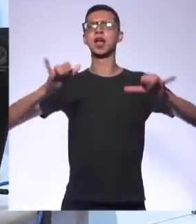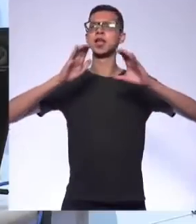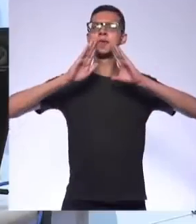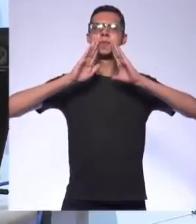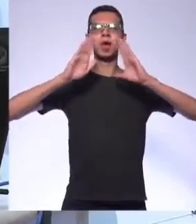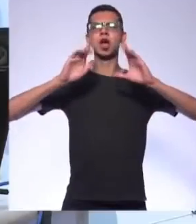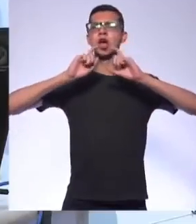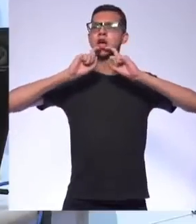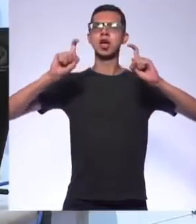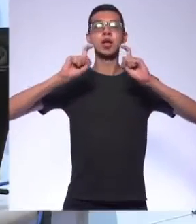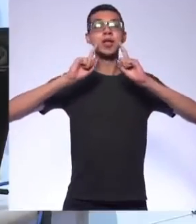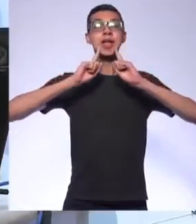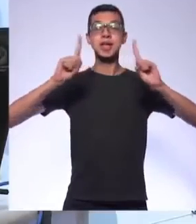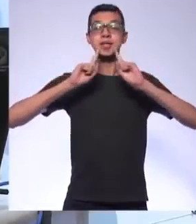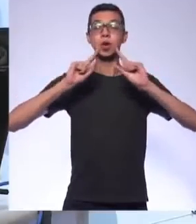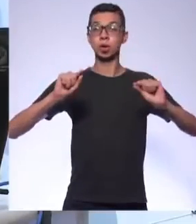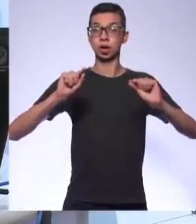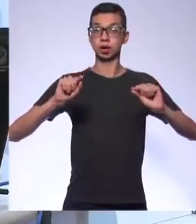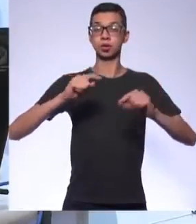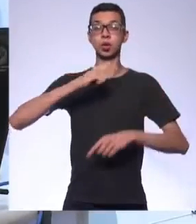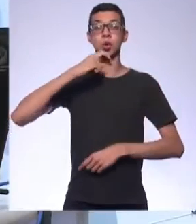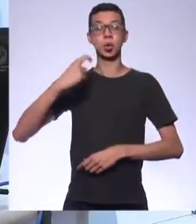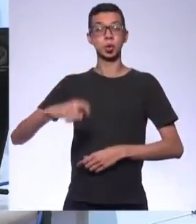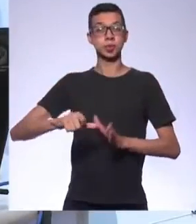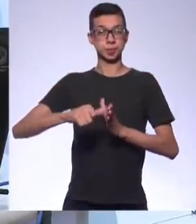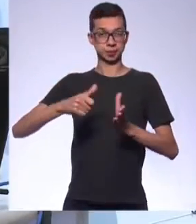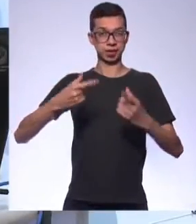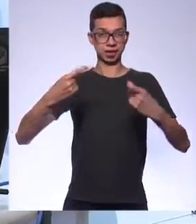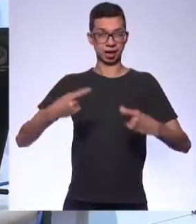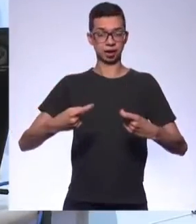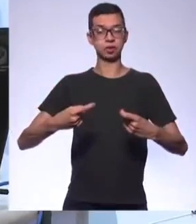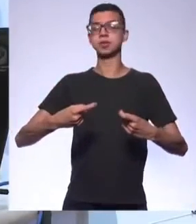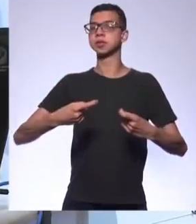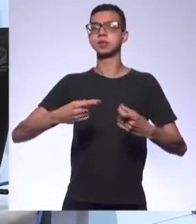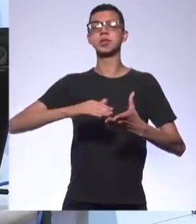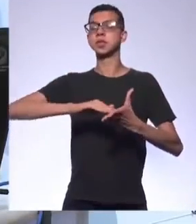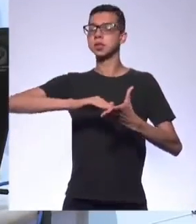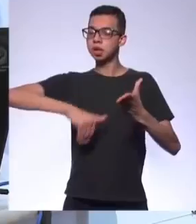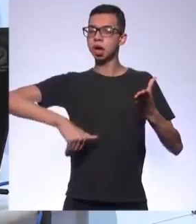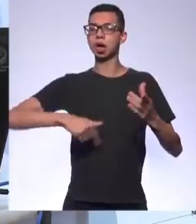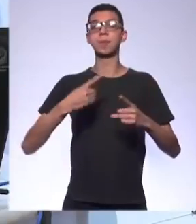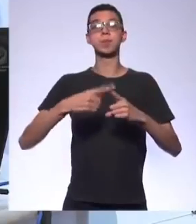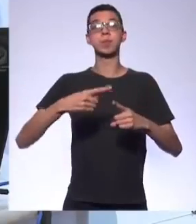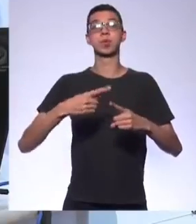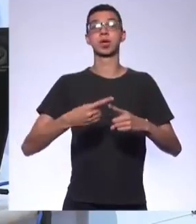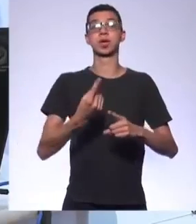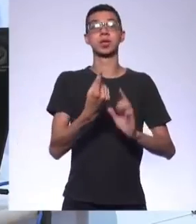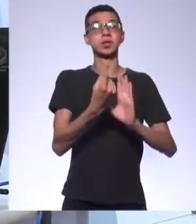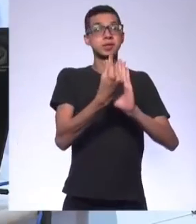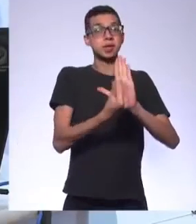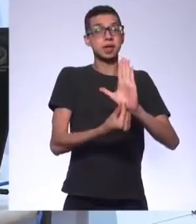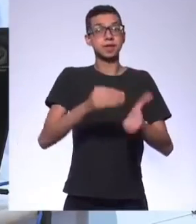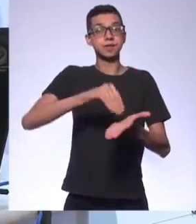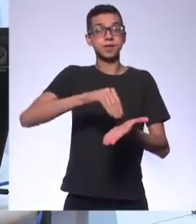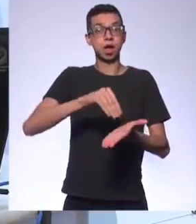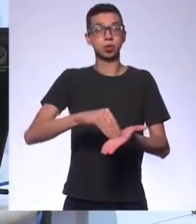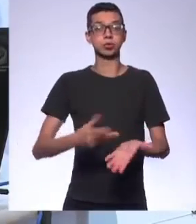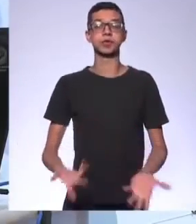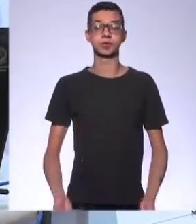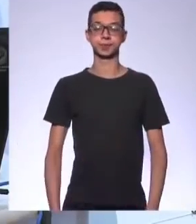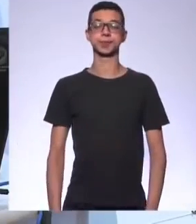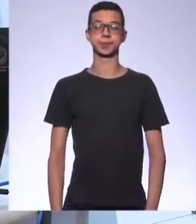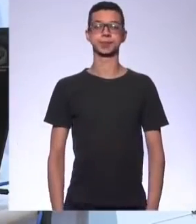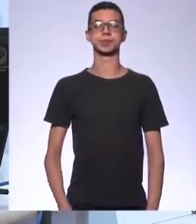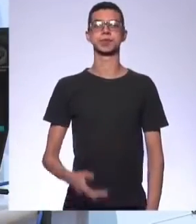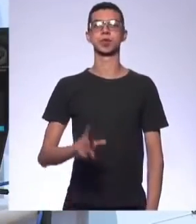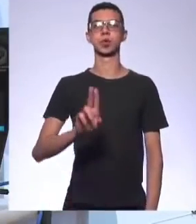Rússia da Primeira Guerra por falta de condições financeiras mesmo, né? E quando, nesse entre guerras, a União